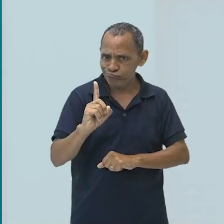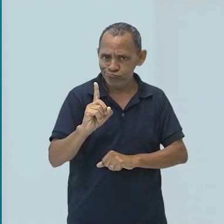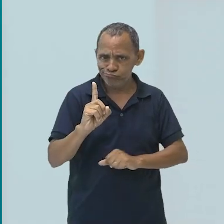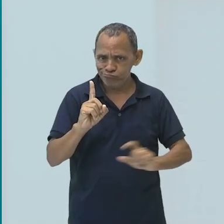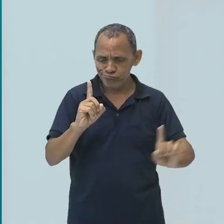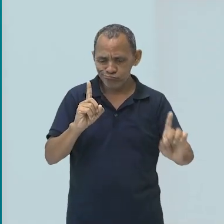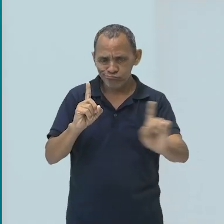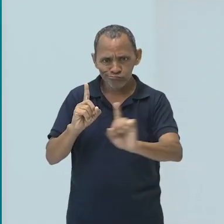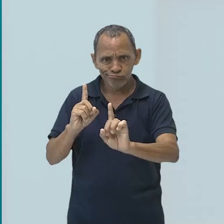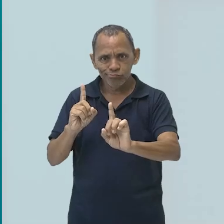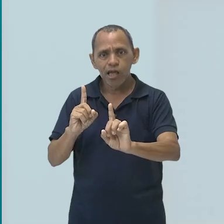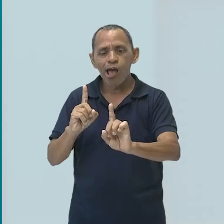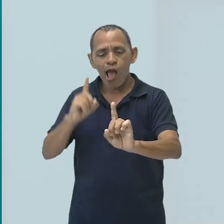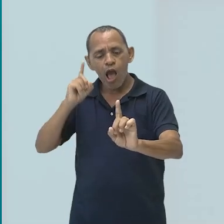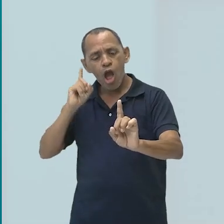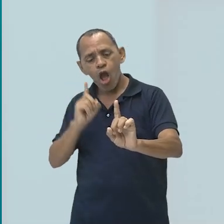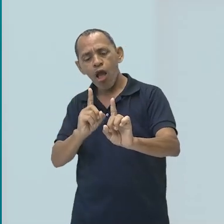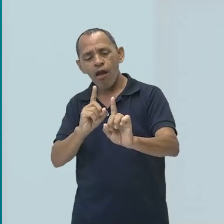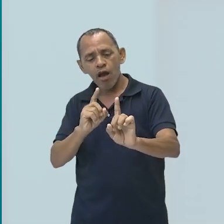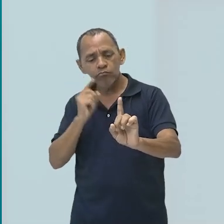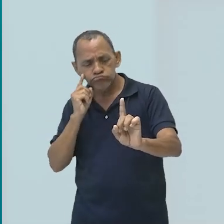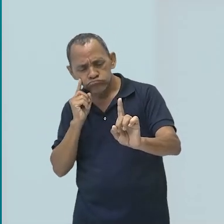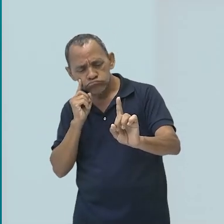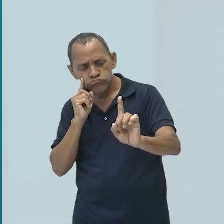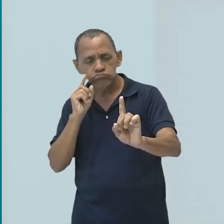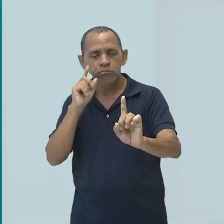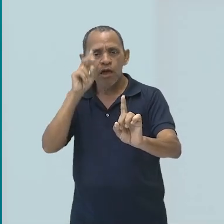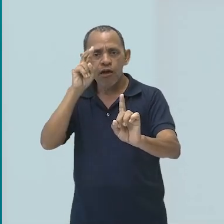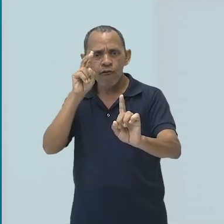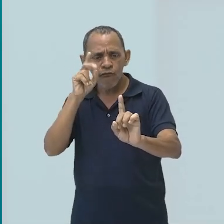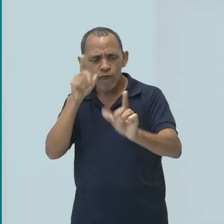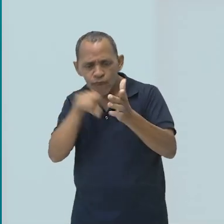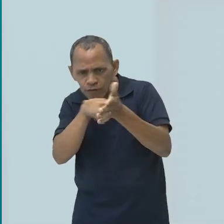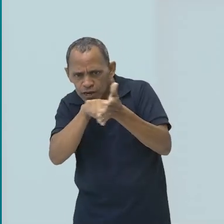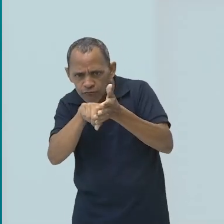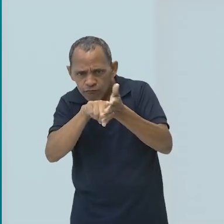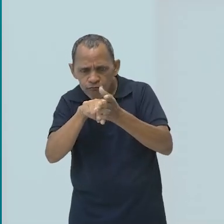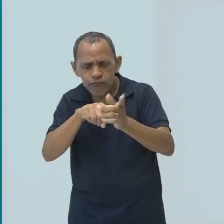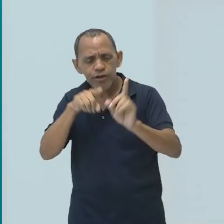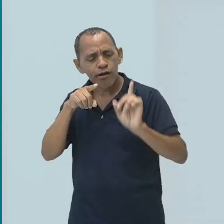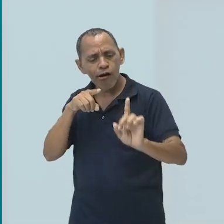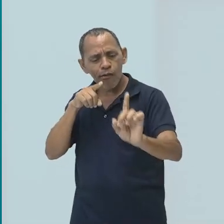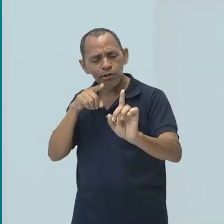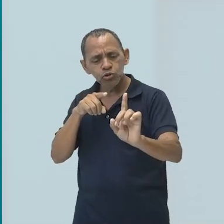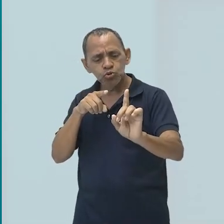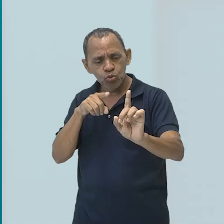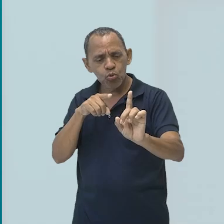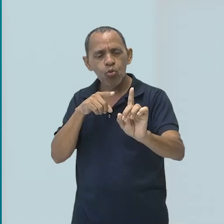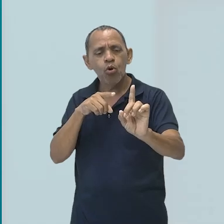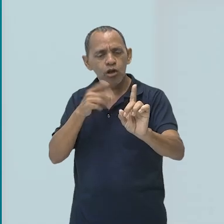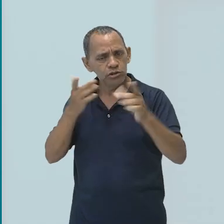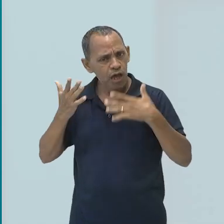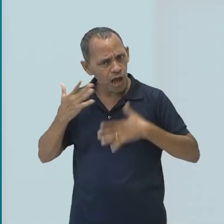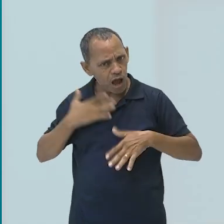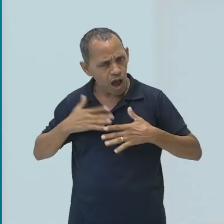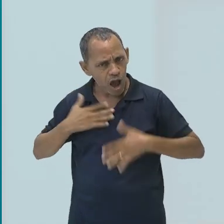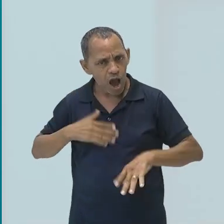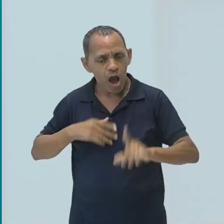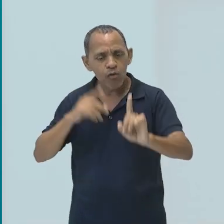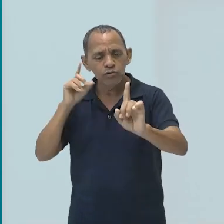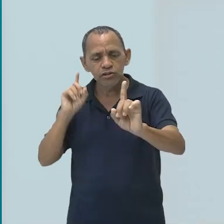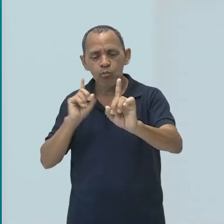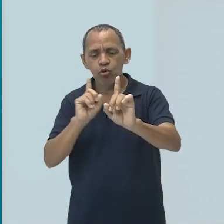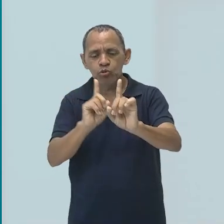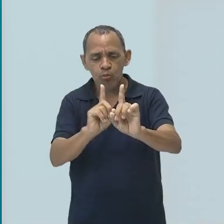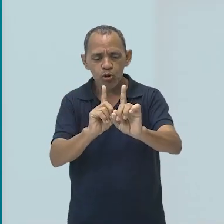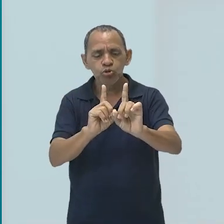sua segurança, checou a segurança da vítima, você está com um controle emocional aí em dia, está calmo, aí você se aproxima da